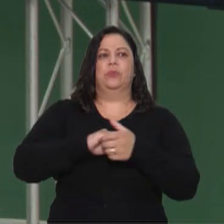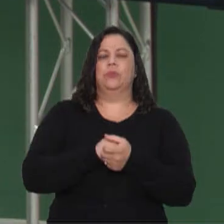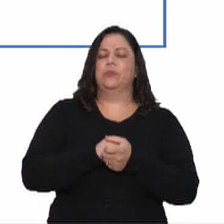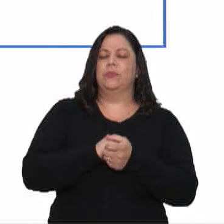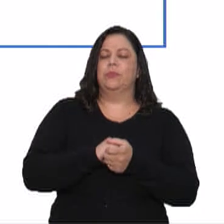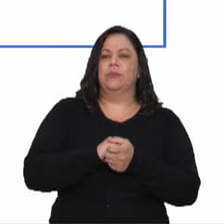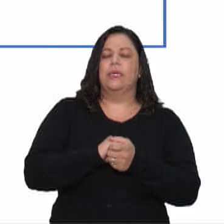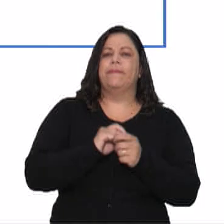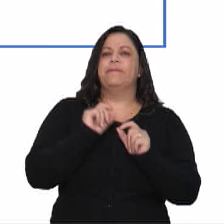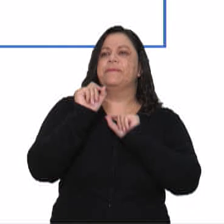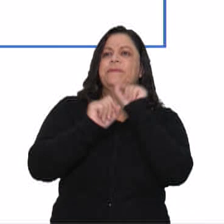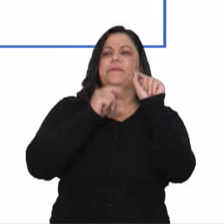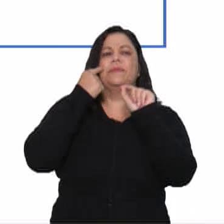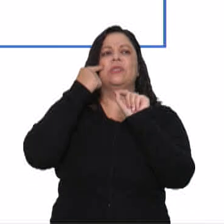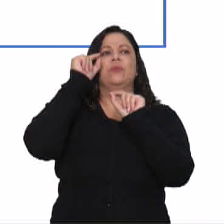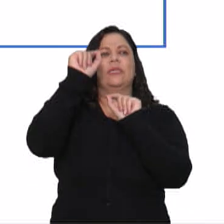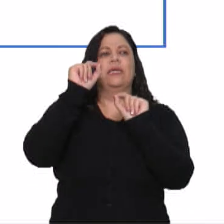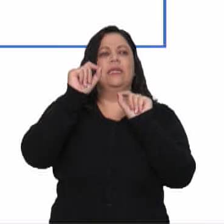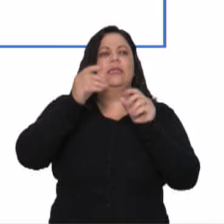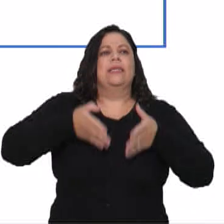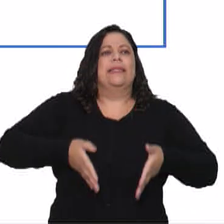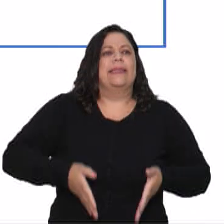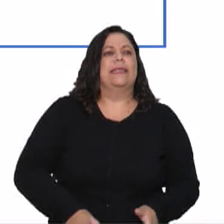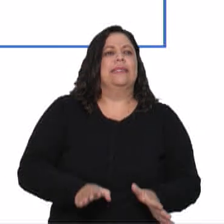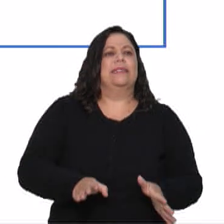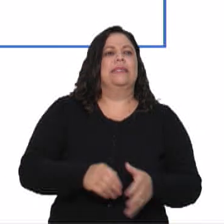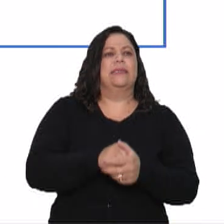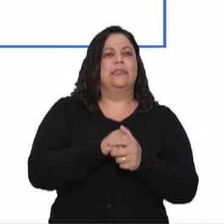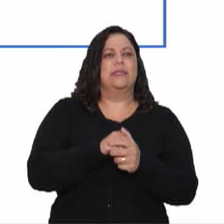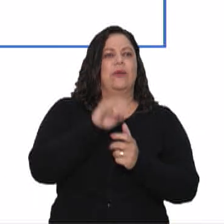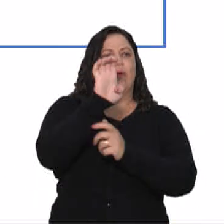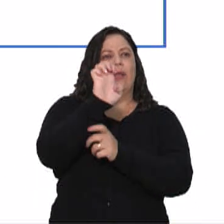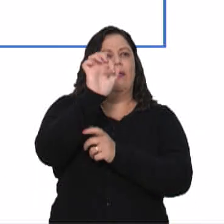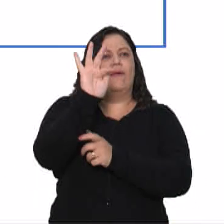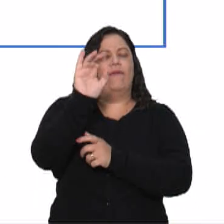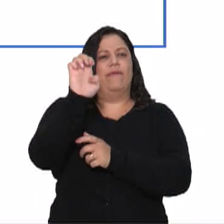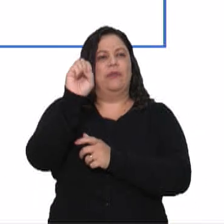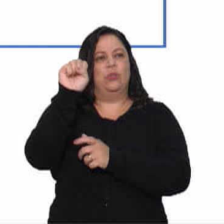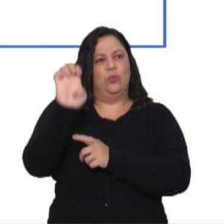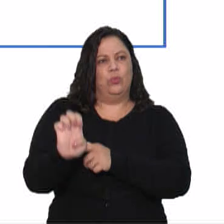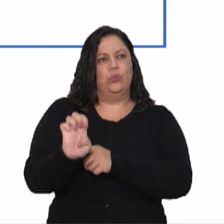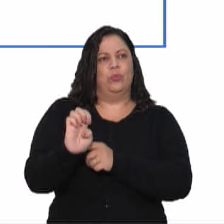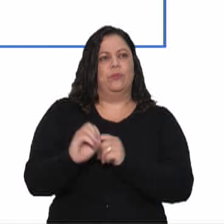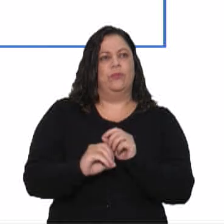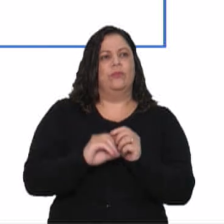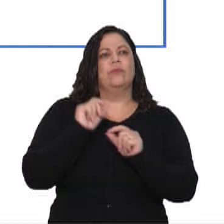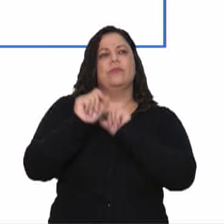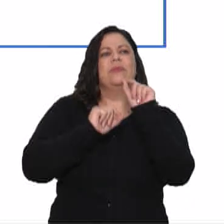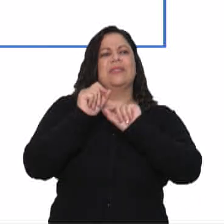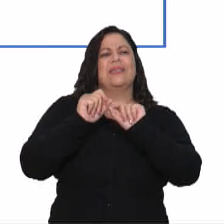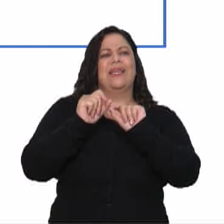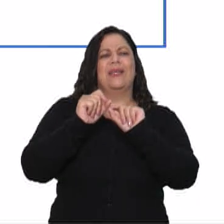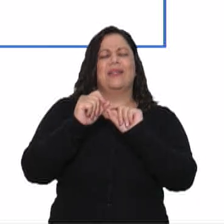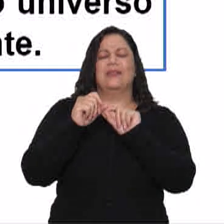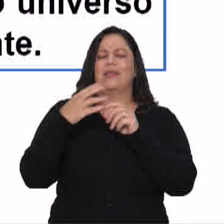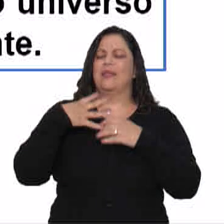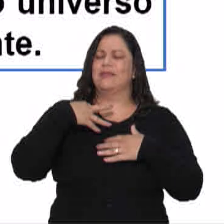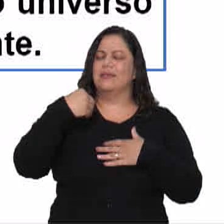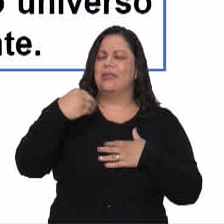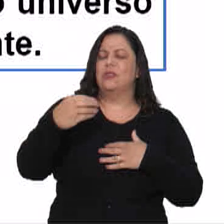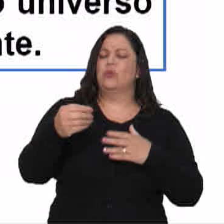Morreu em cerca de 470 a.C. e está entre os mais importantes filósofos